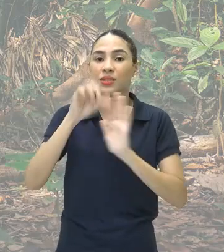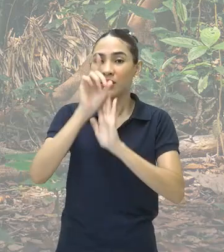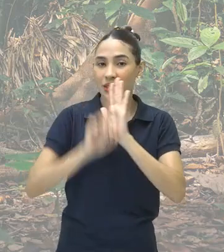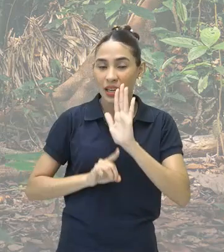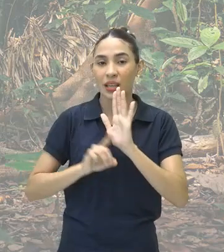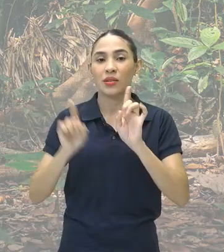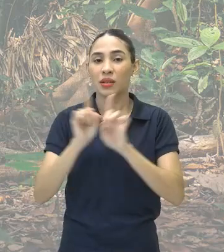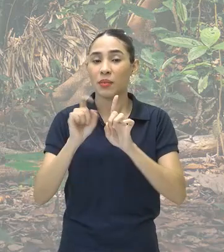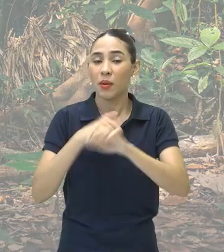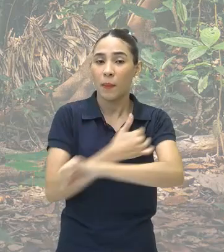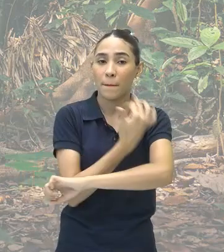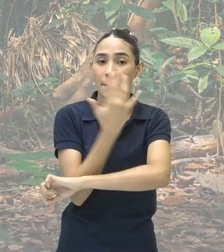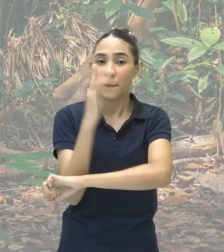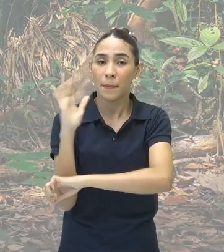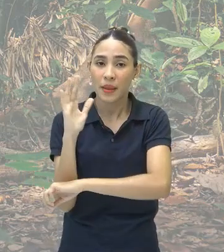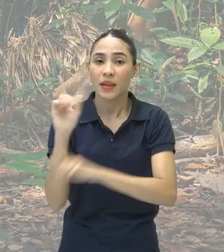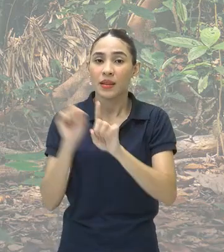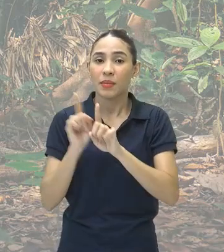a esse meio ambiente